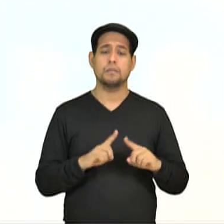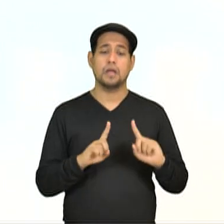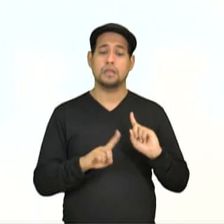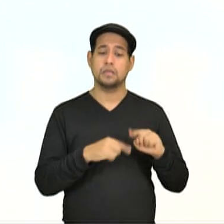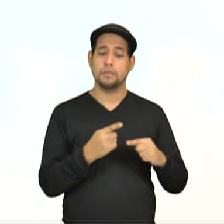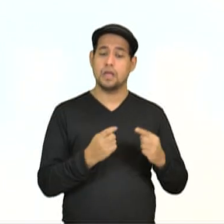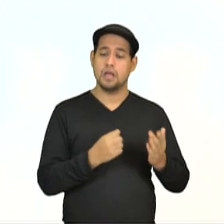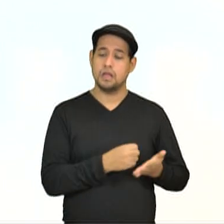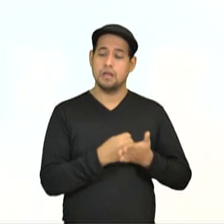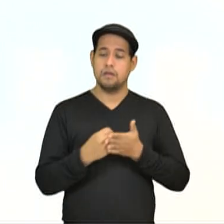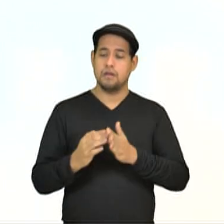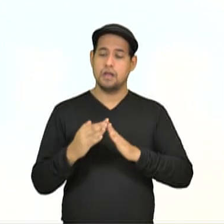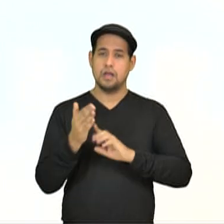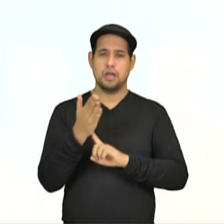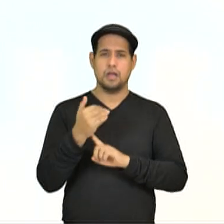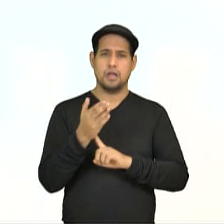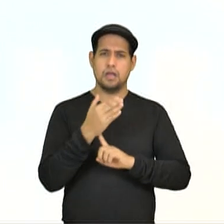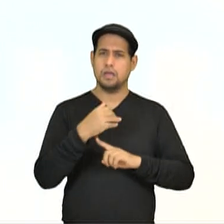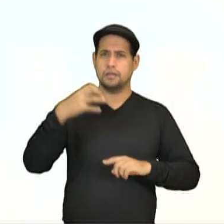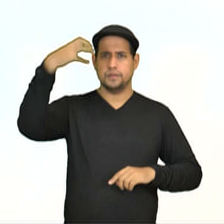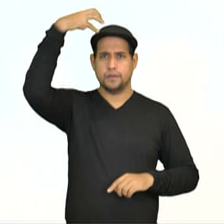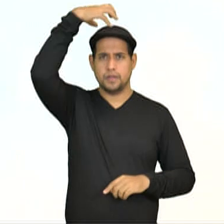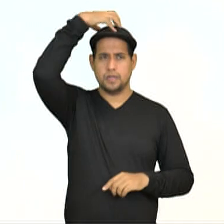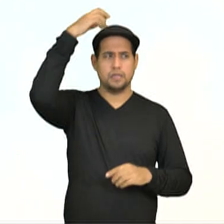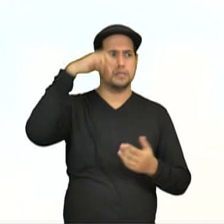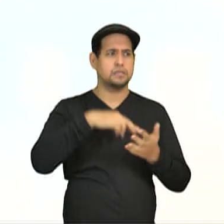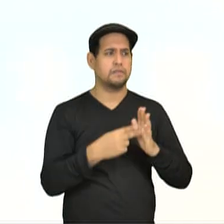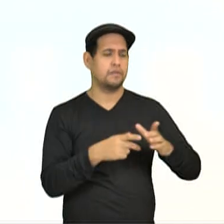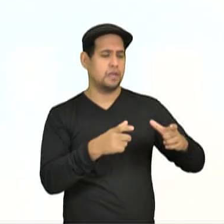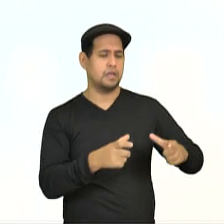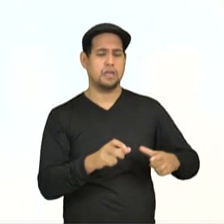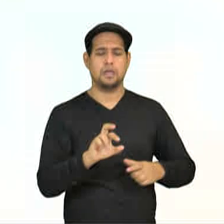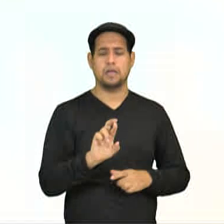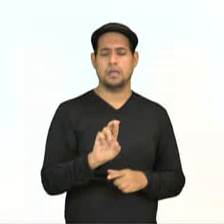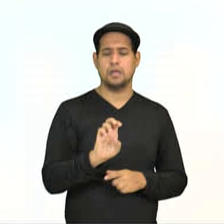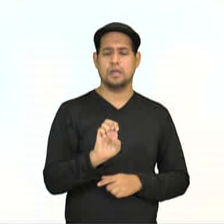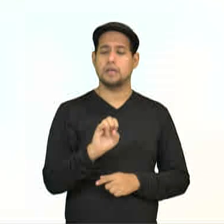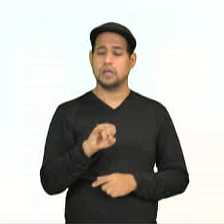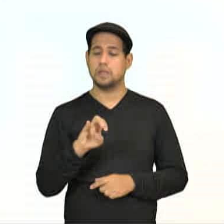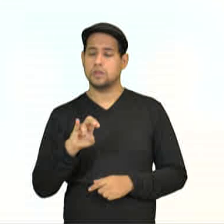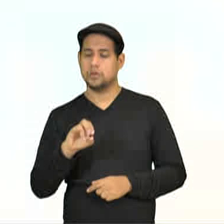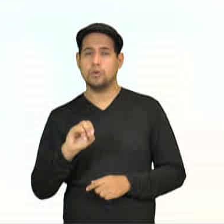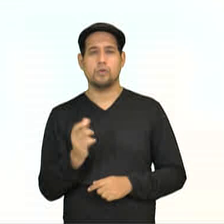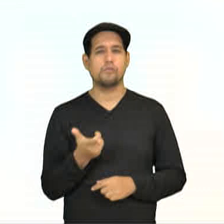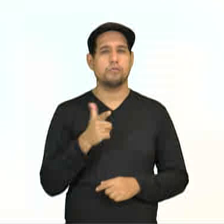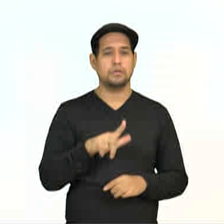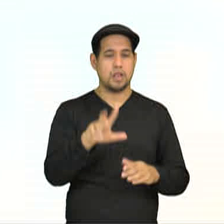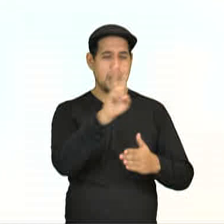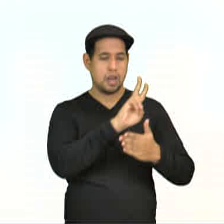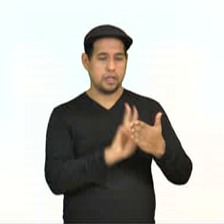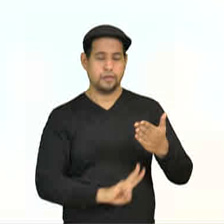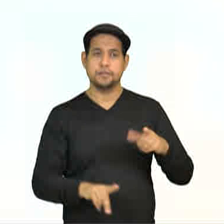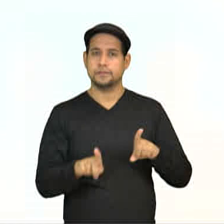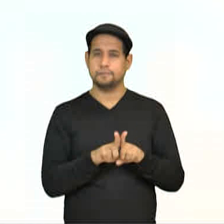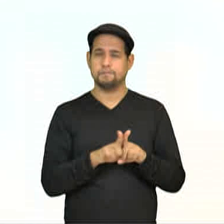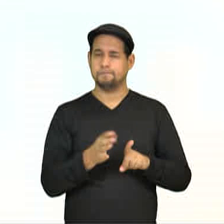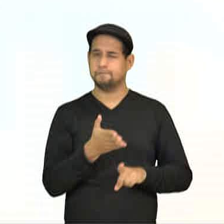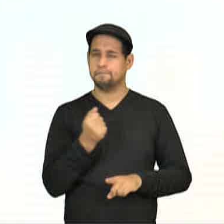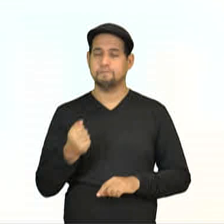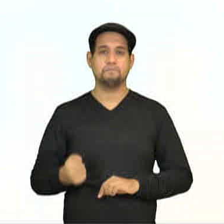depois ao castelo do rei, então provavelmente em um reino, né? Continuando a leitura então, vamos